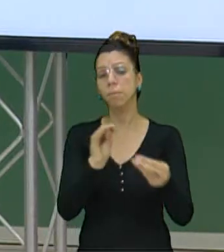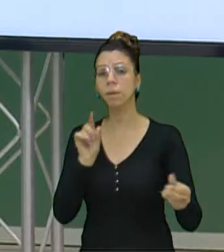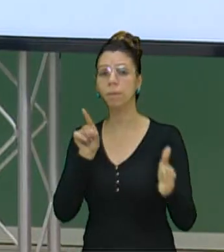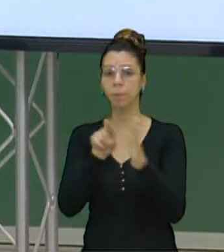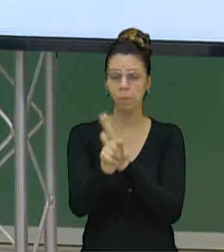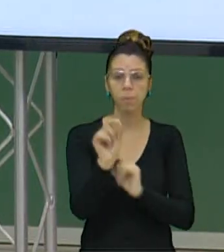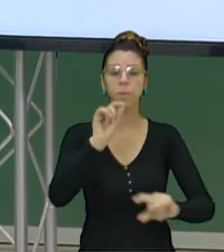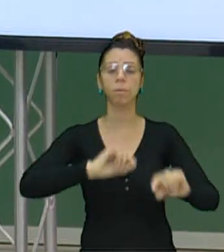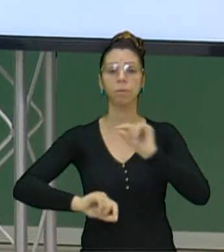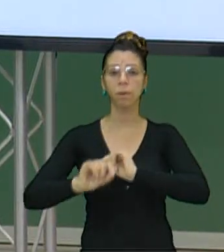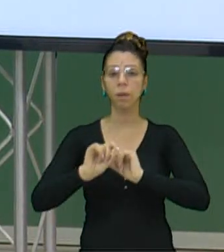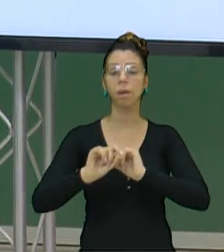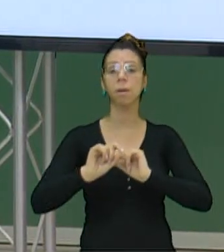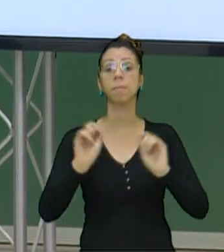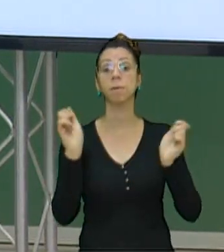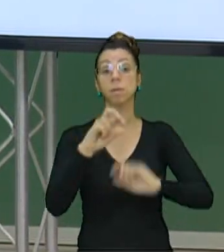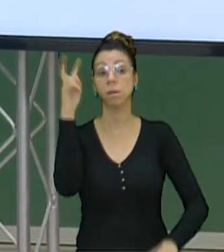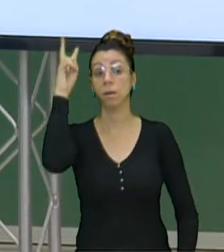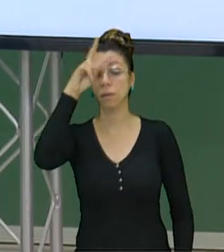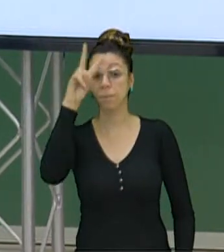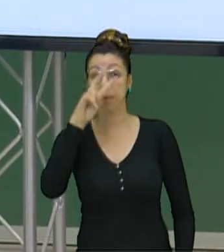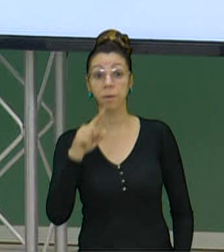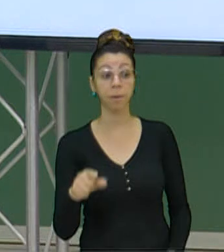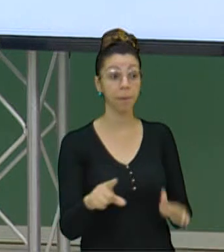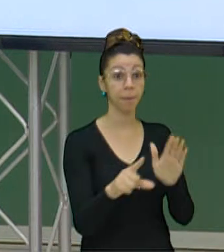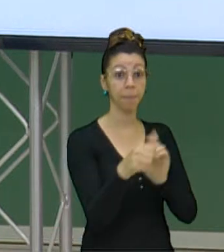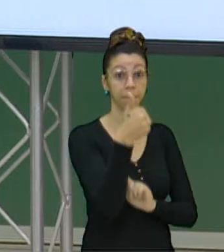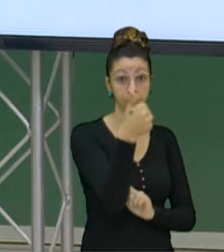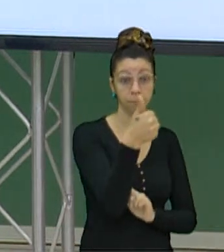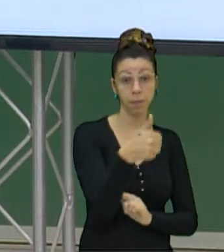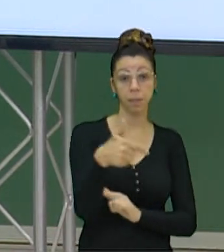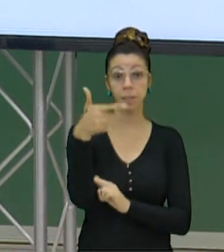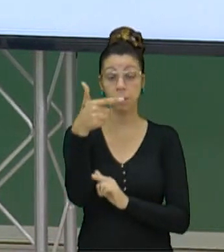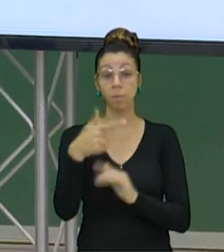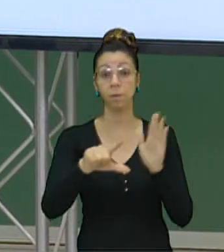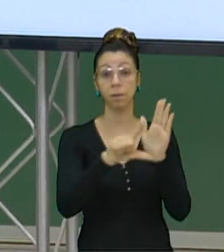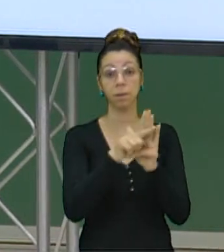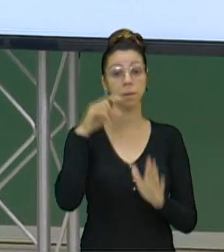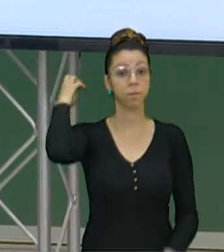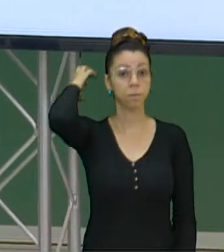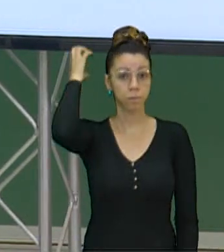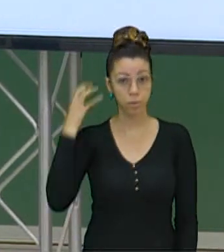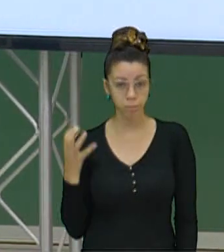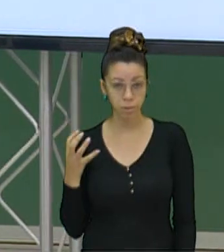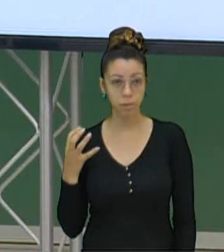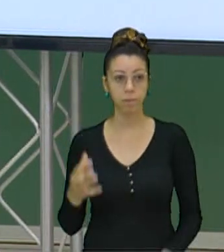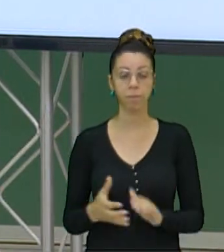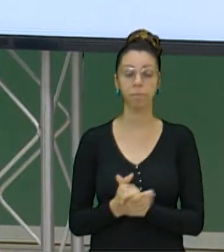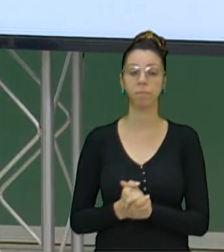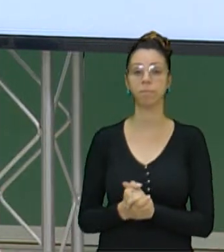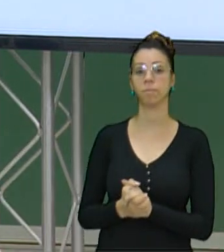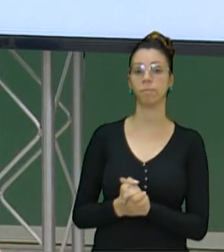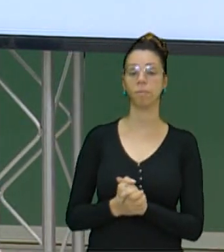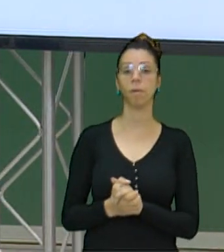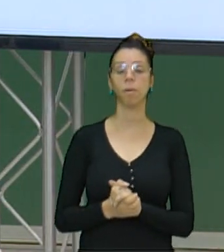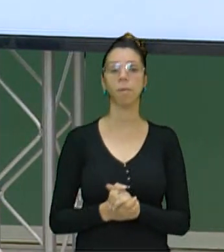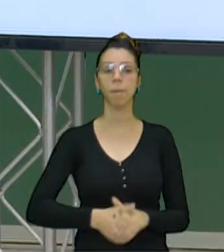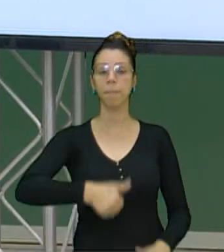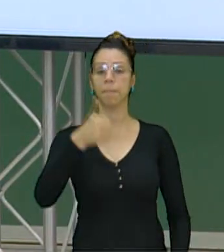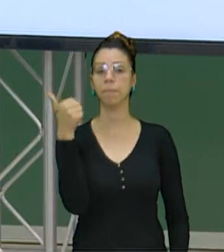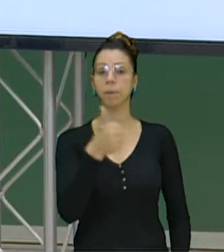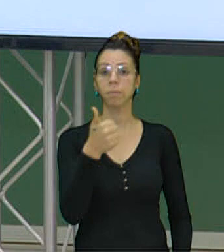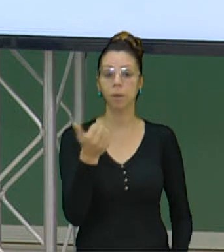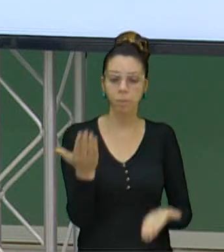que lembrar da nossa querida primeira e segunda lei de Newton, certo? A primeira lei de Newton, a velha querida lei de Newton, ela fala sobre o estado